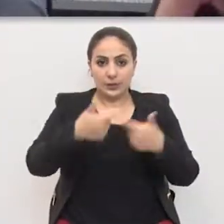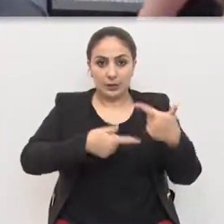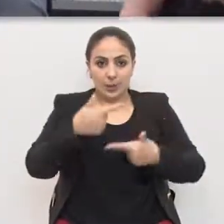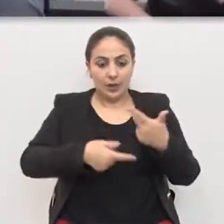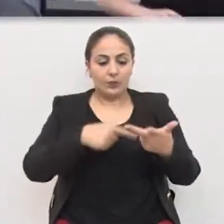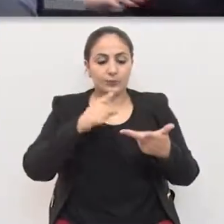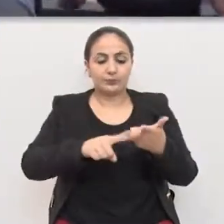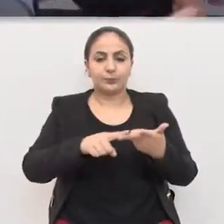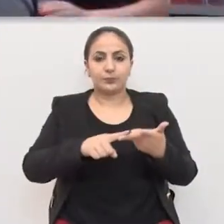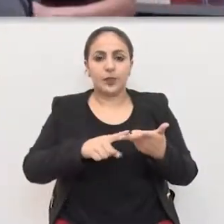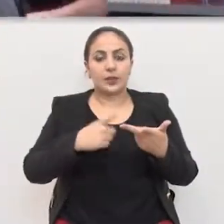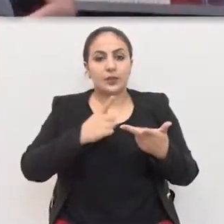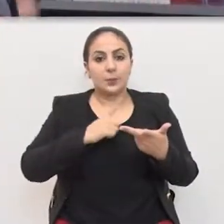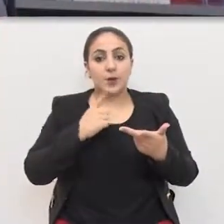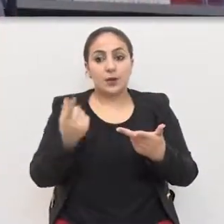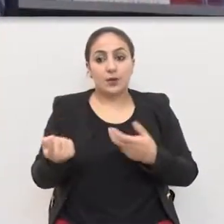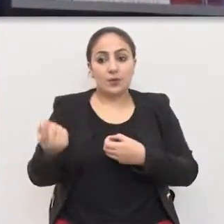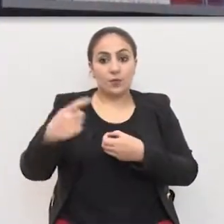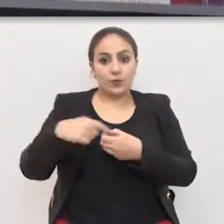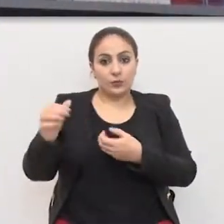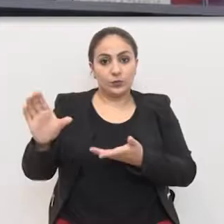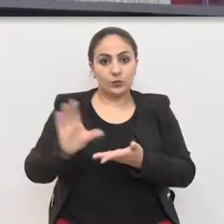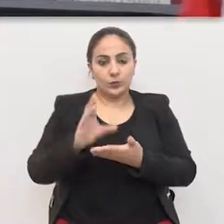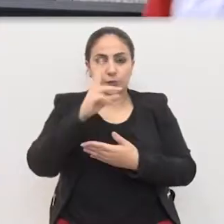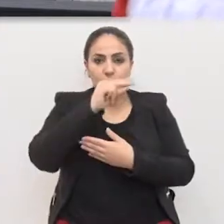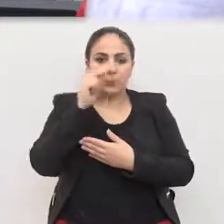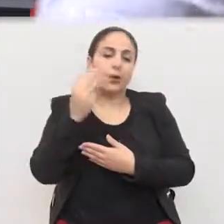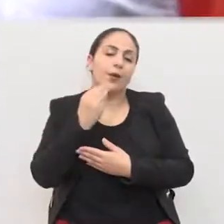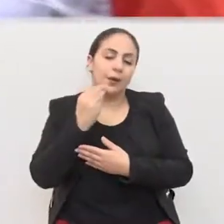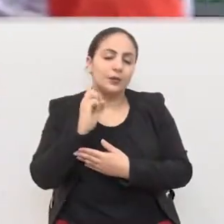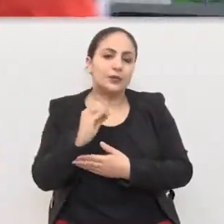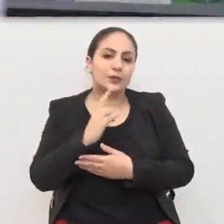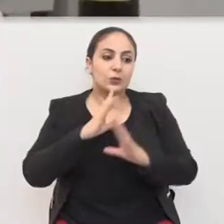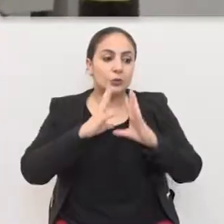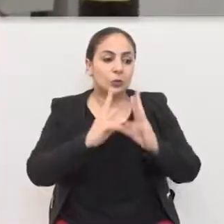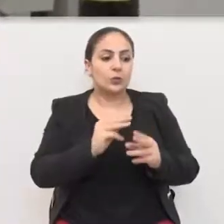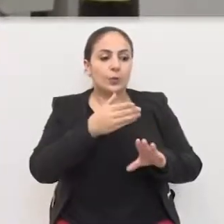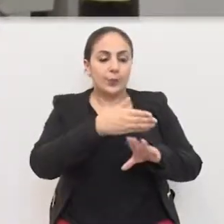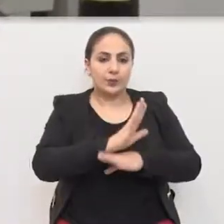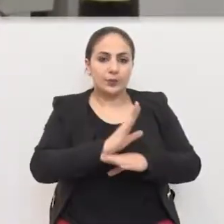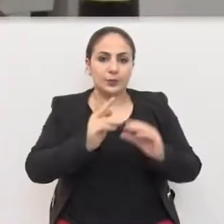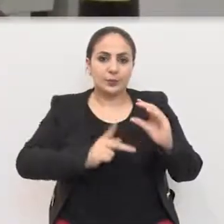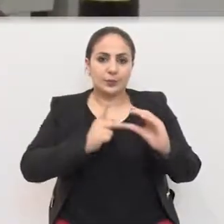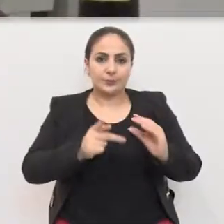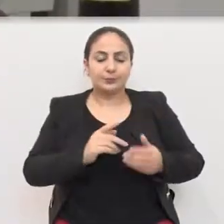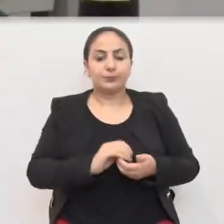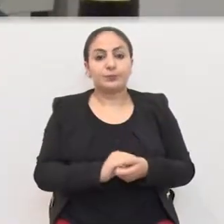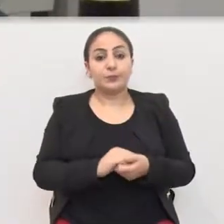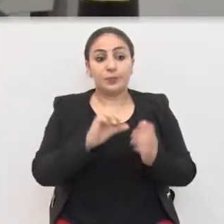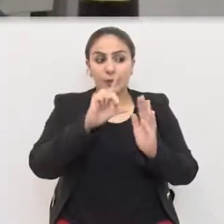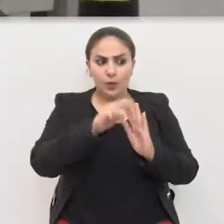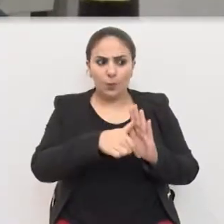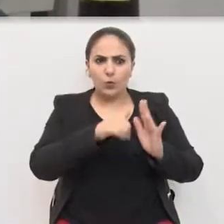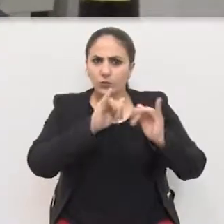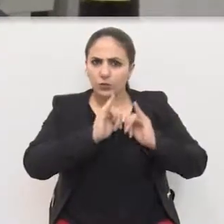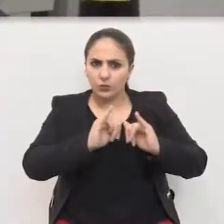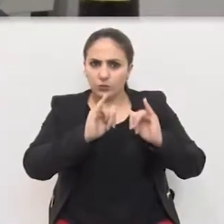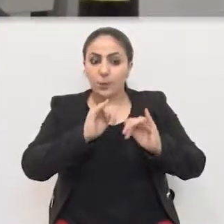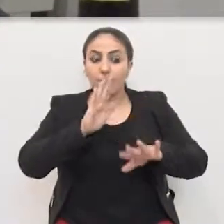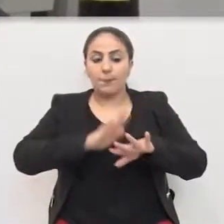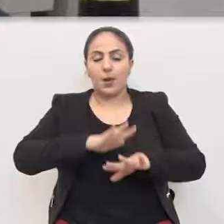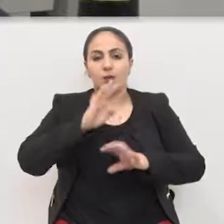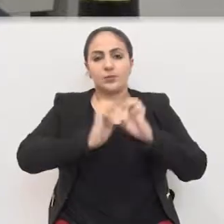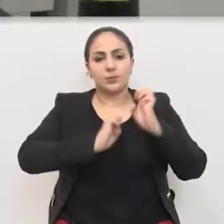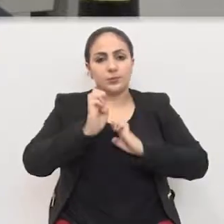recursos ao município, claro, se tudo isso for aprovado pela Câmara de Vereadores. Mas após o anúncio, outras empresas